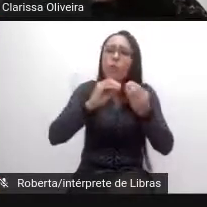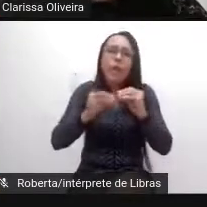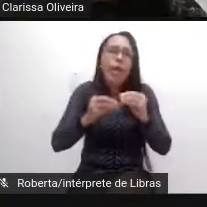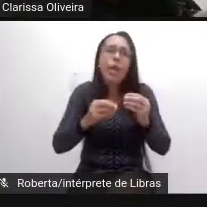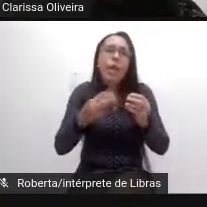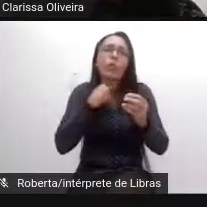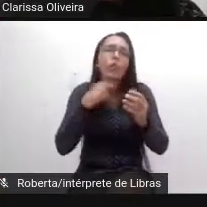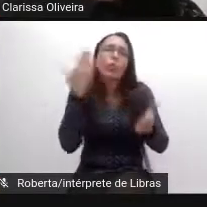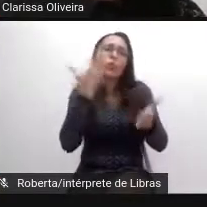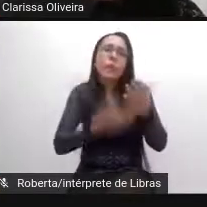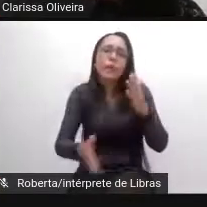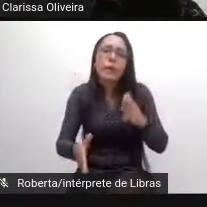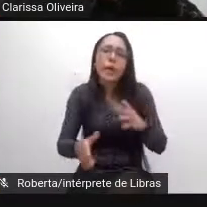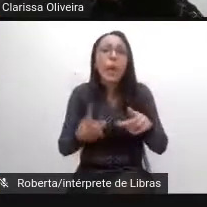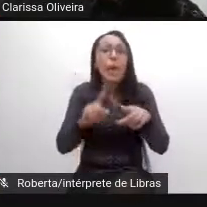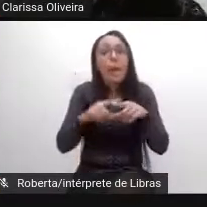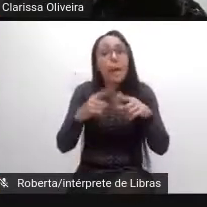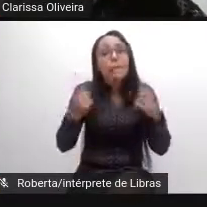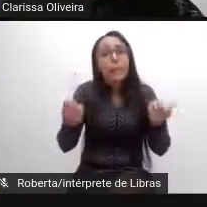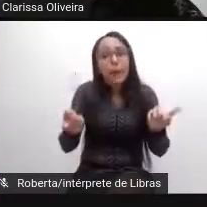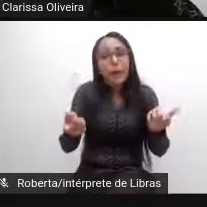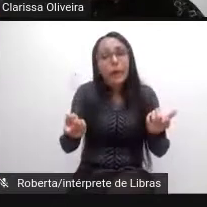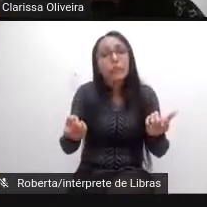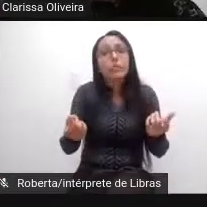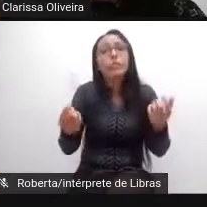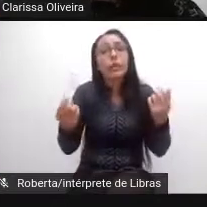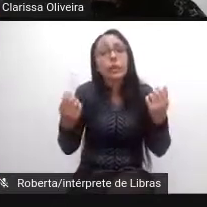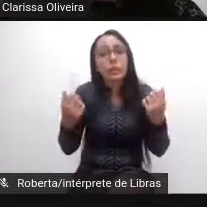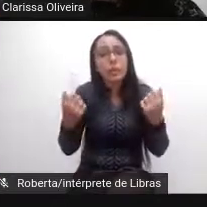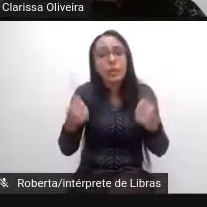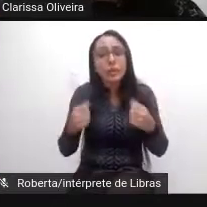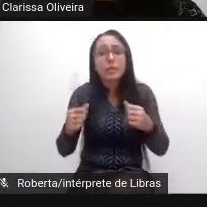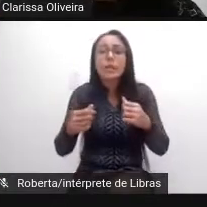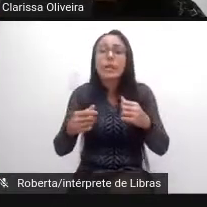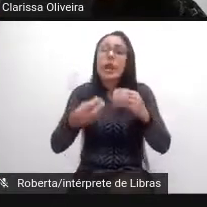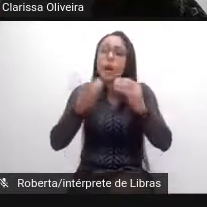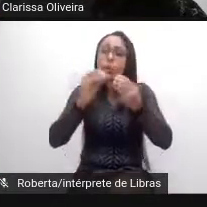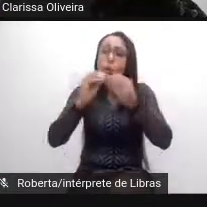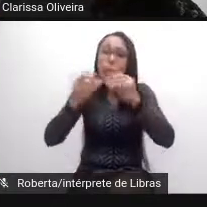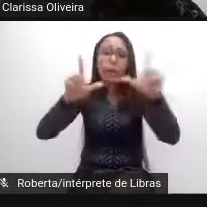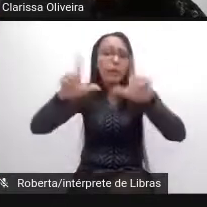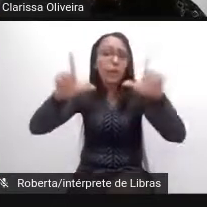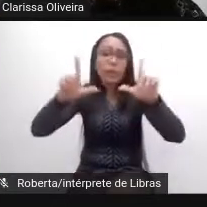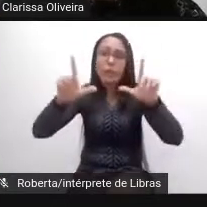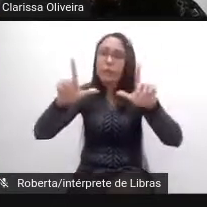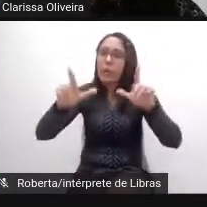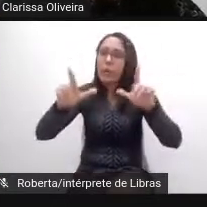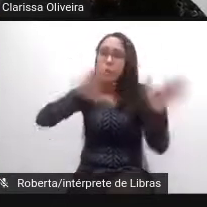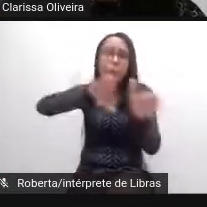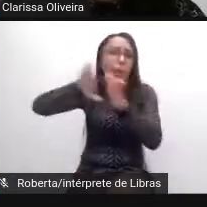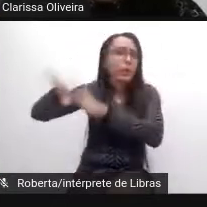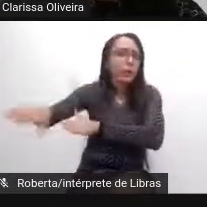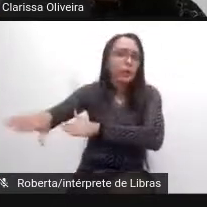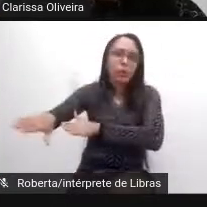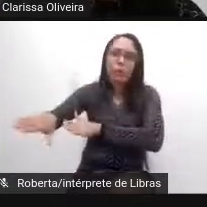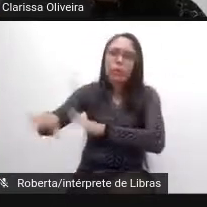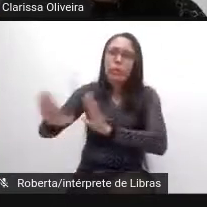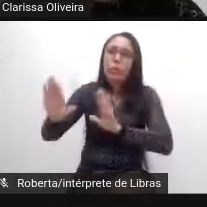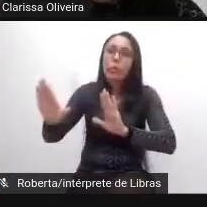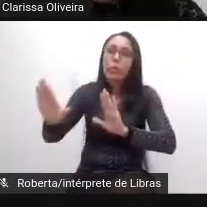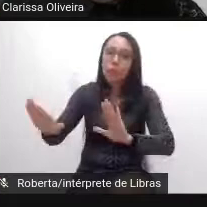situação aqui, você vai ter que perder aqueles episódios iniciais da novela, porque você não pode correr o risco